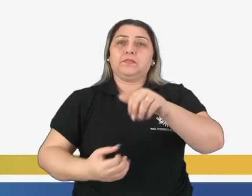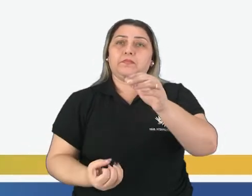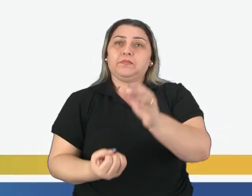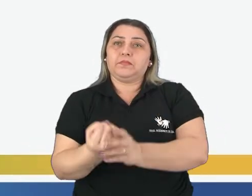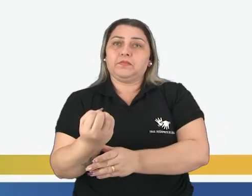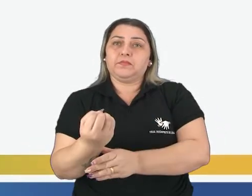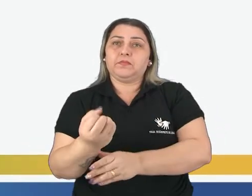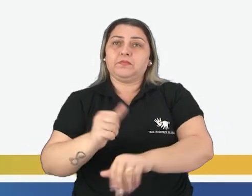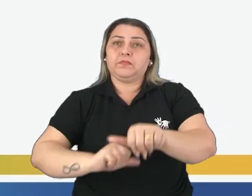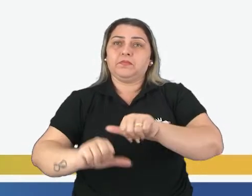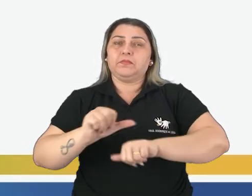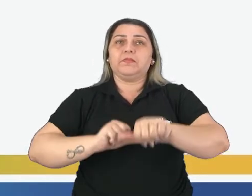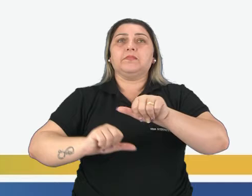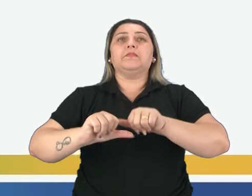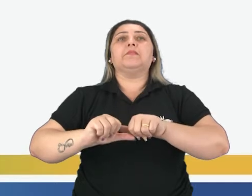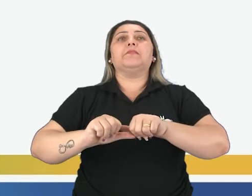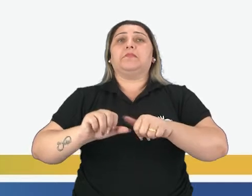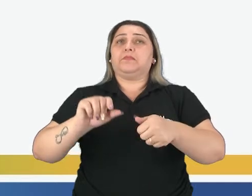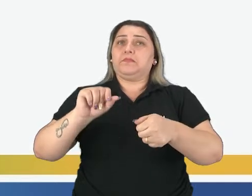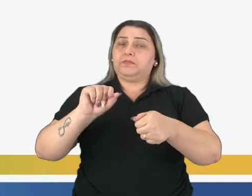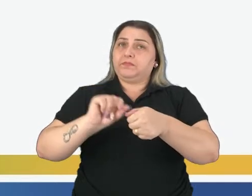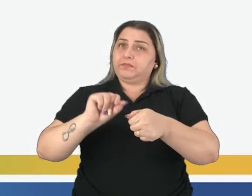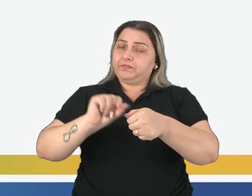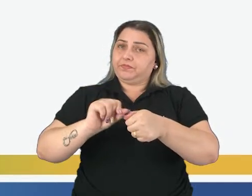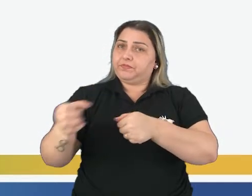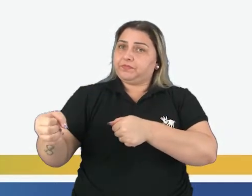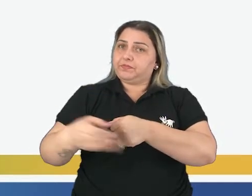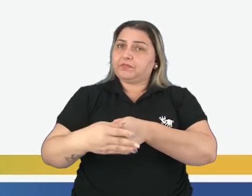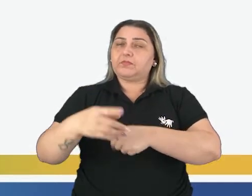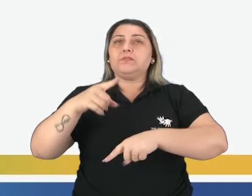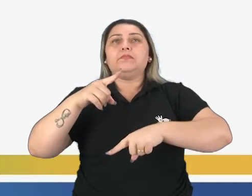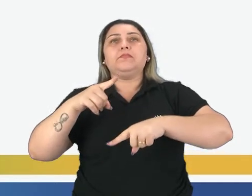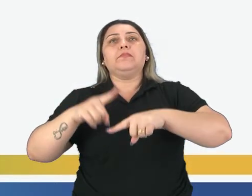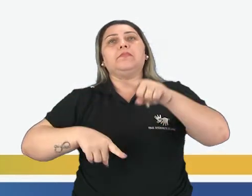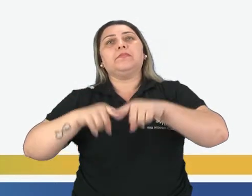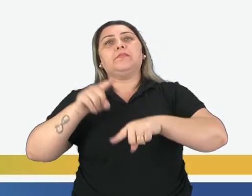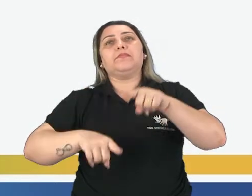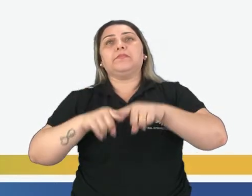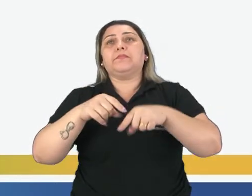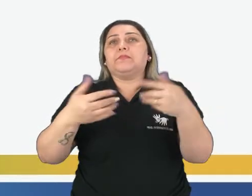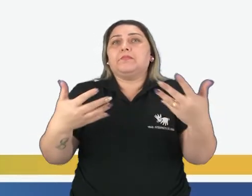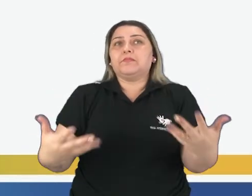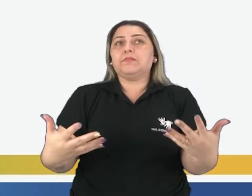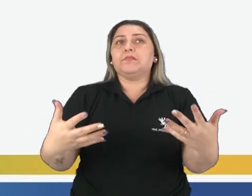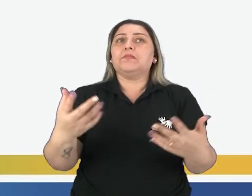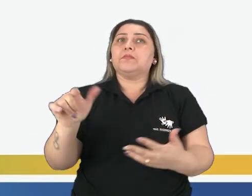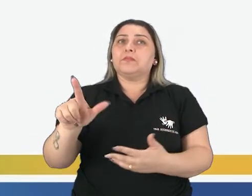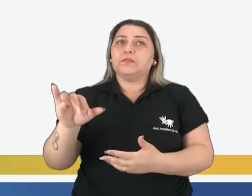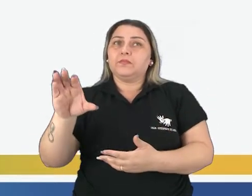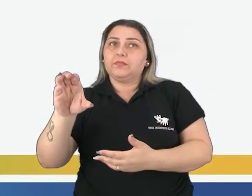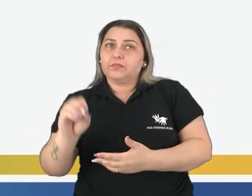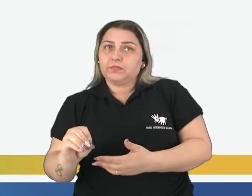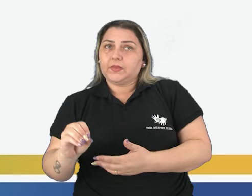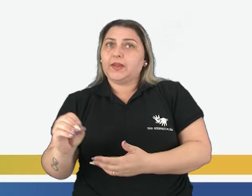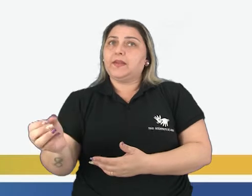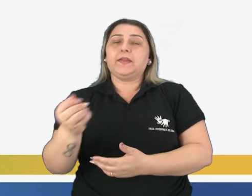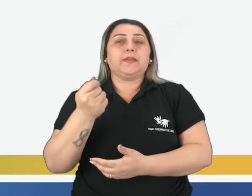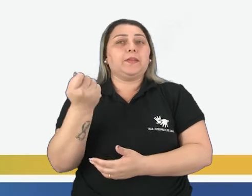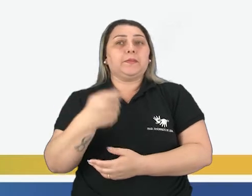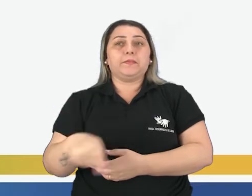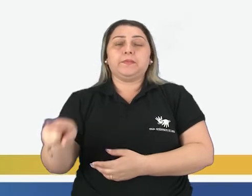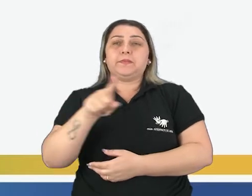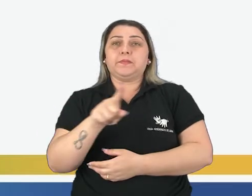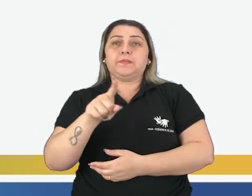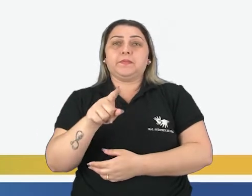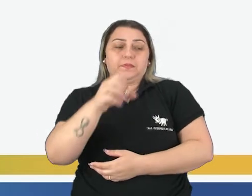matéria-prima para a fabricação de um novo produto. Desse modo, os resíduos não será